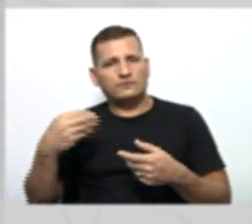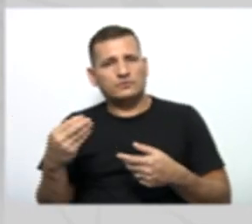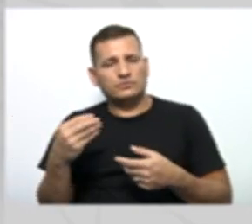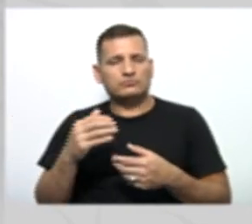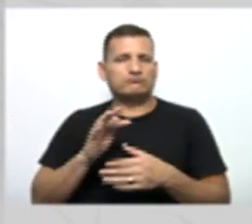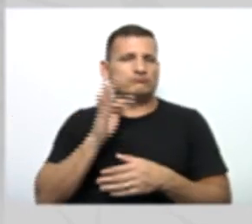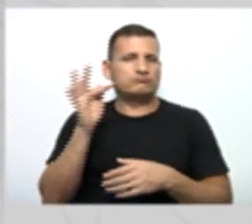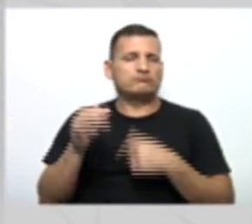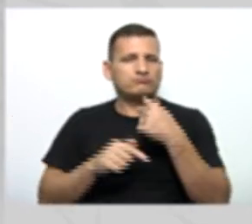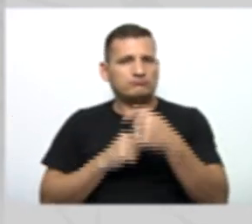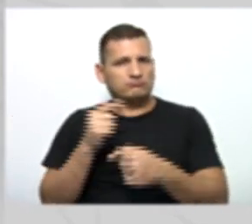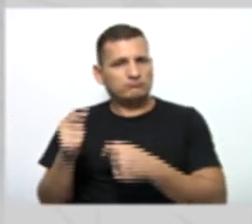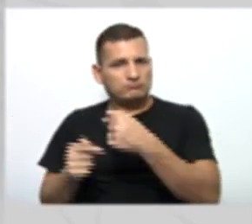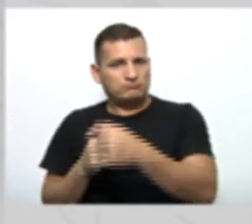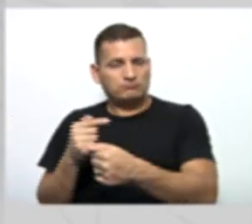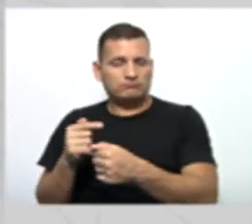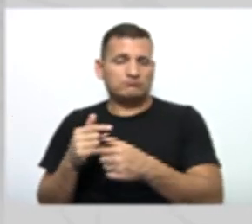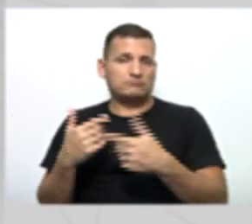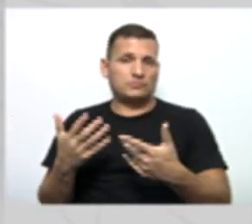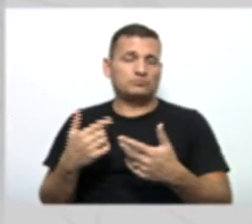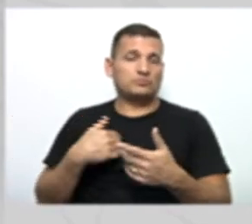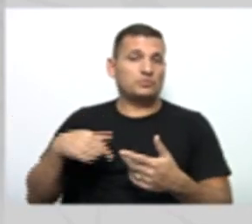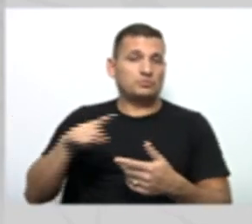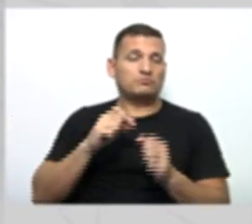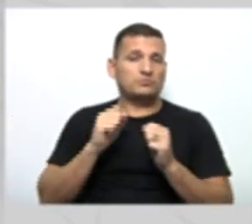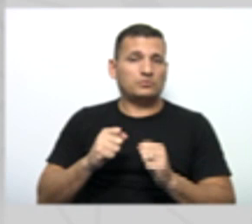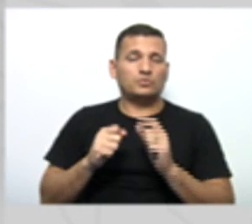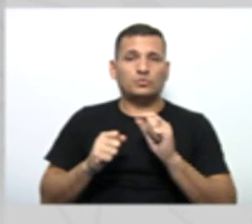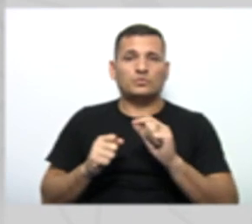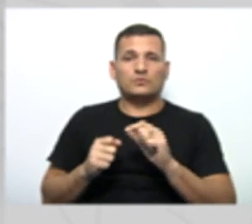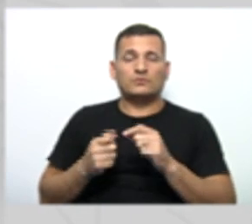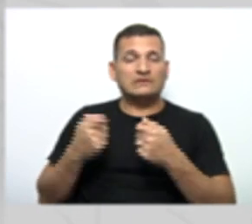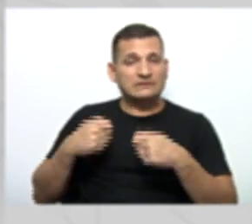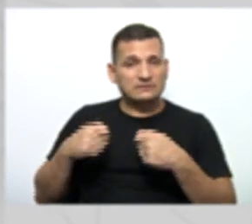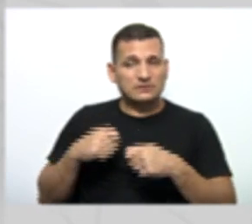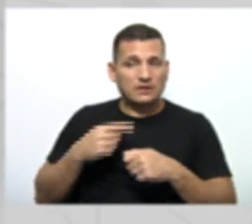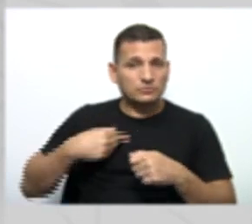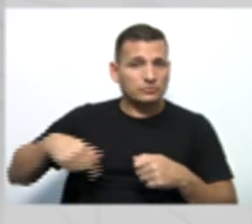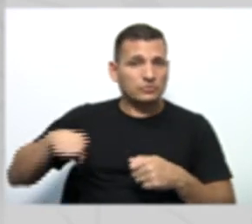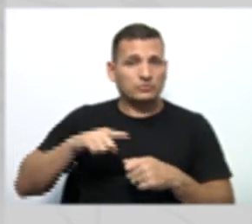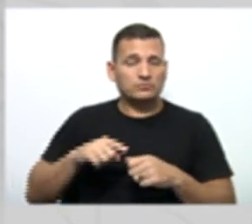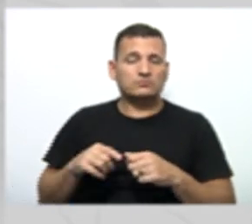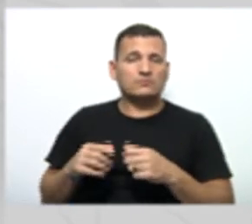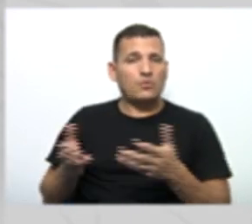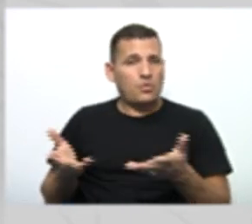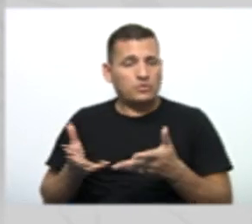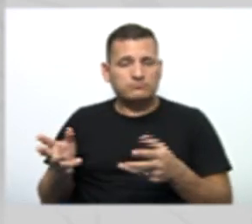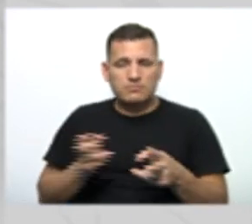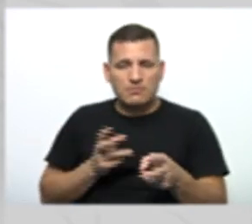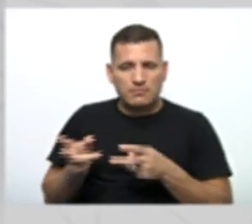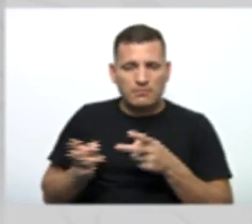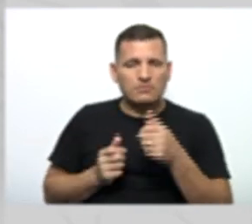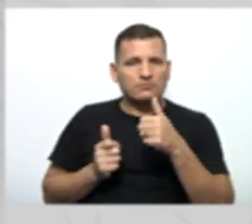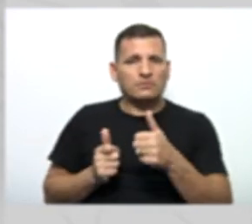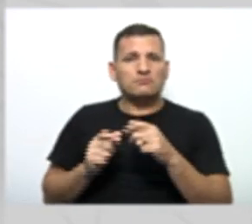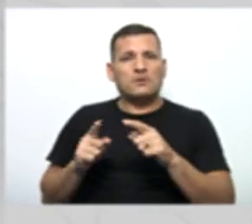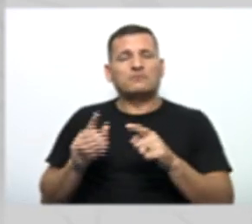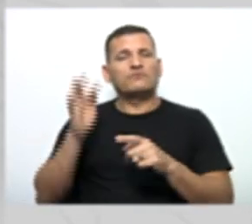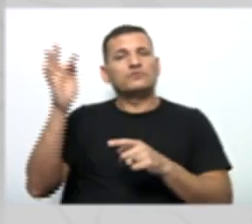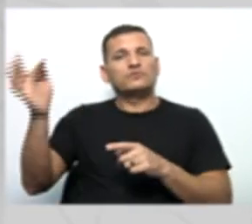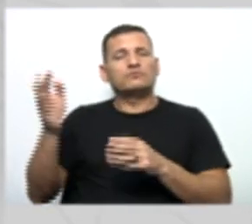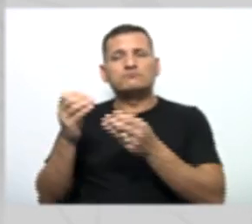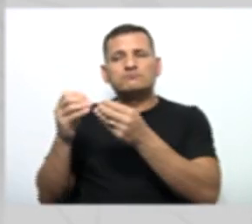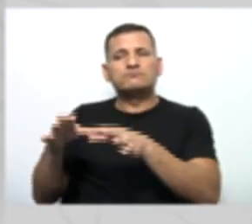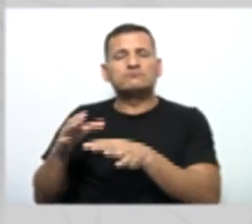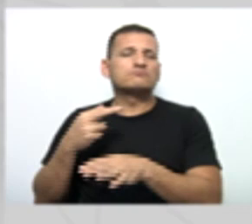Ou seja, nós podemos suprir as nossas necessidades, mas não podemos comprometer a capacidade das futuras gerações